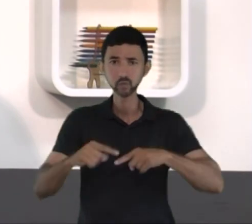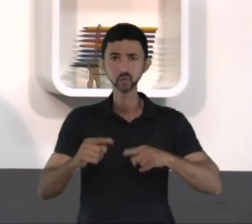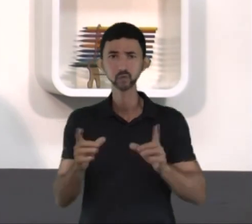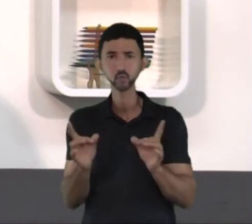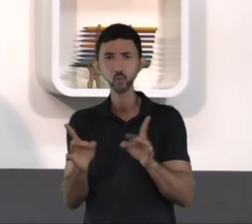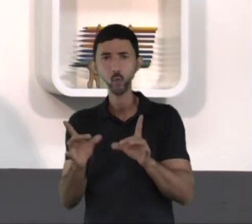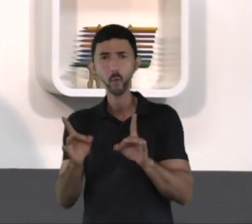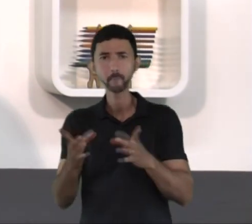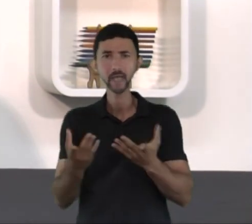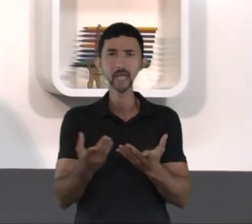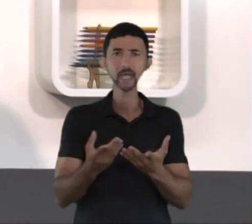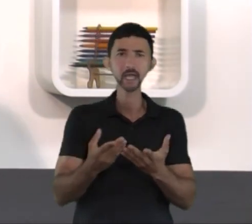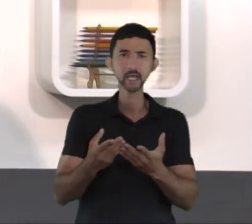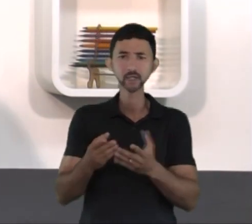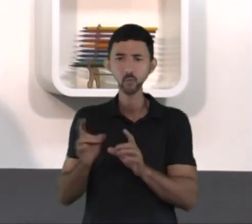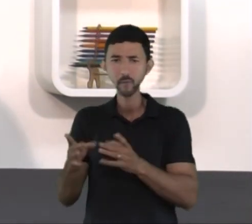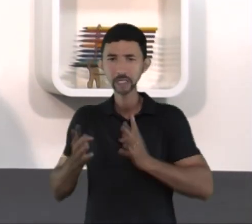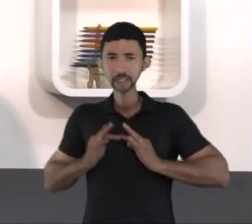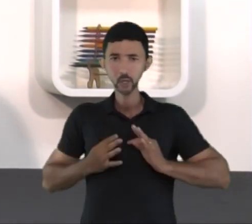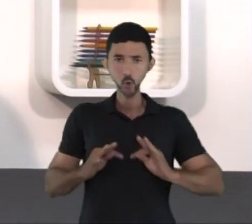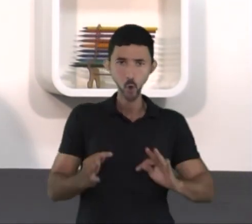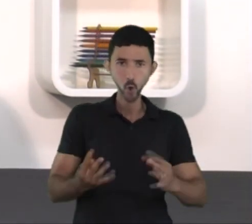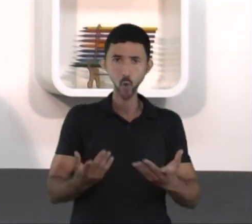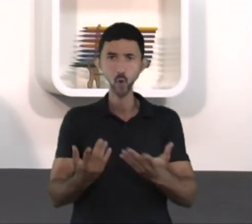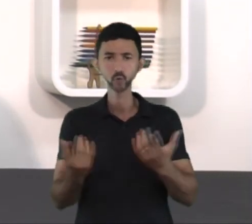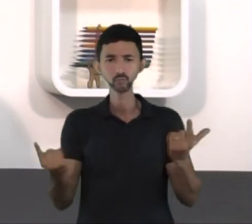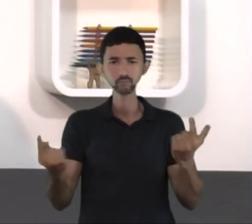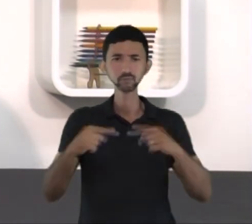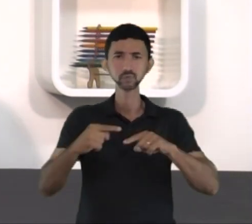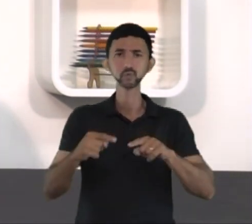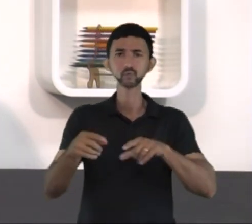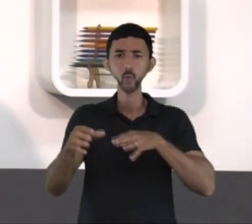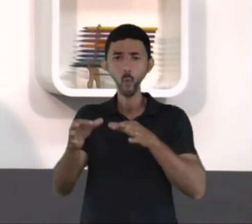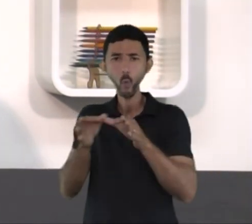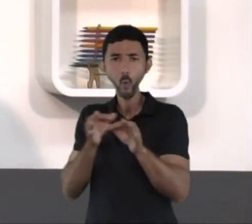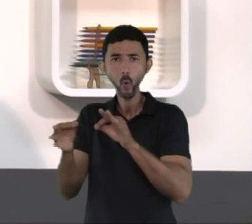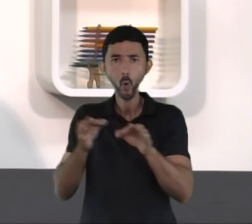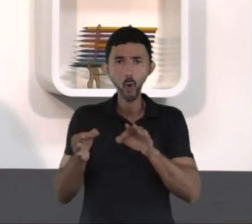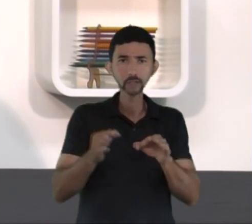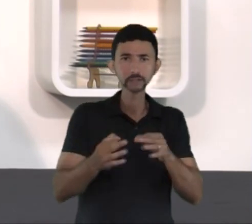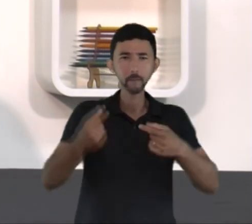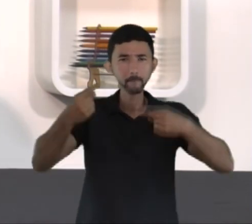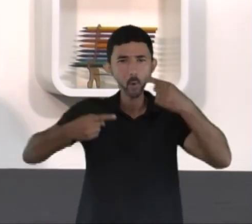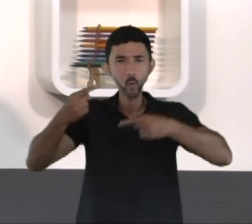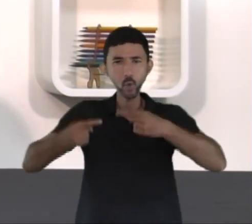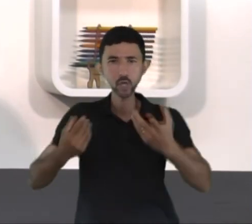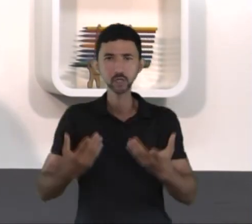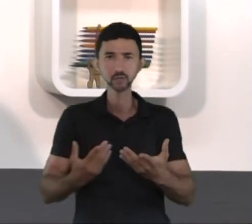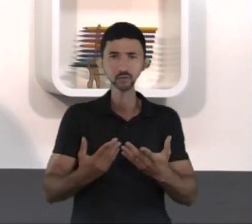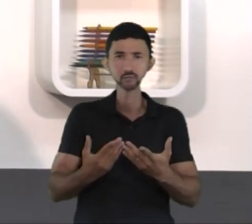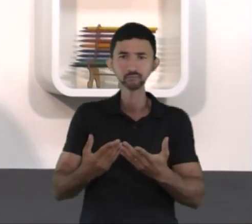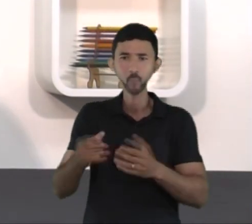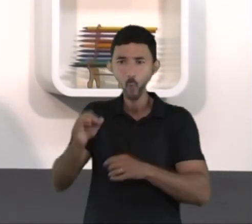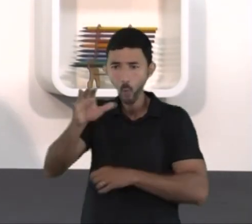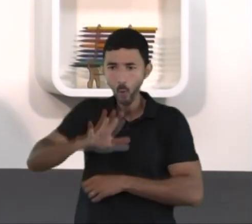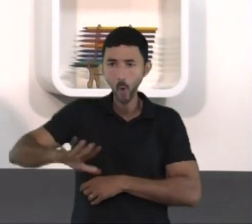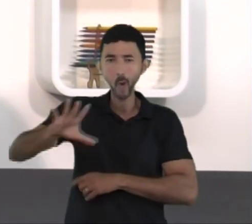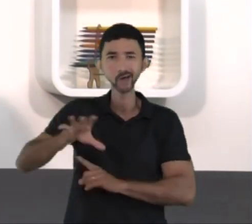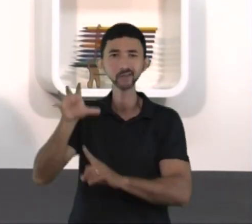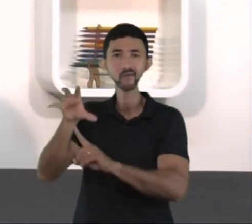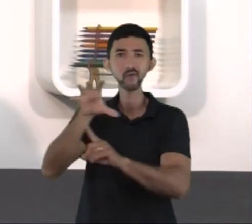disputando mercado tecnológico, disputando controle político, disputando áreas de